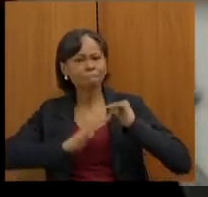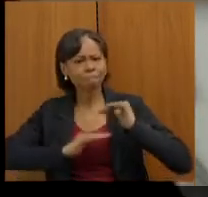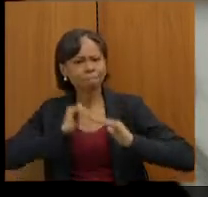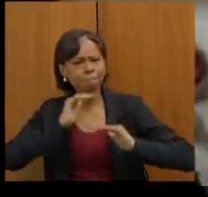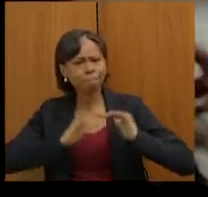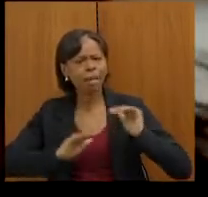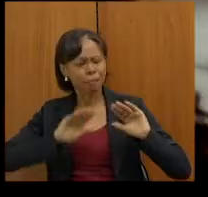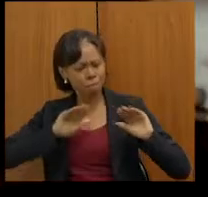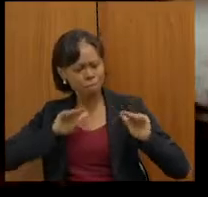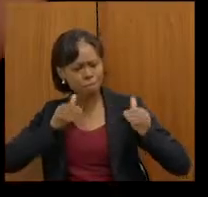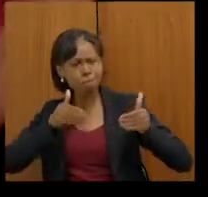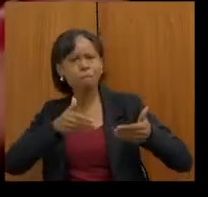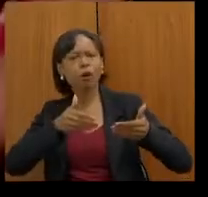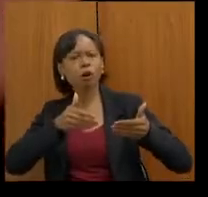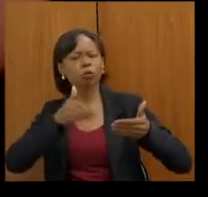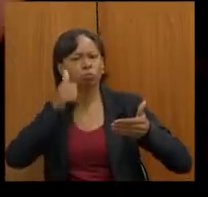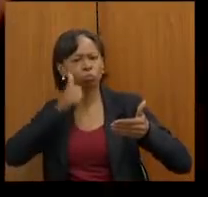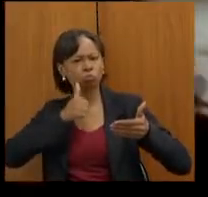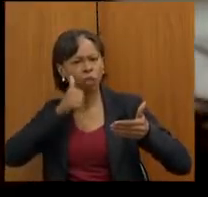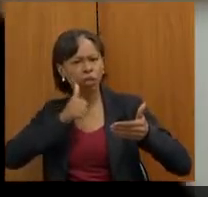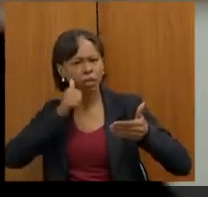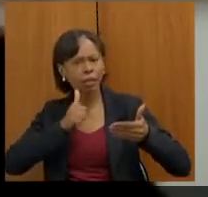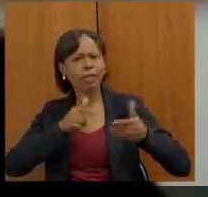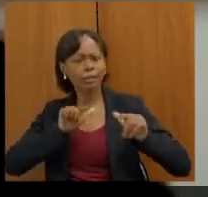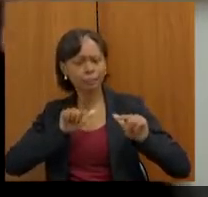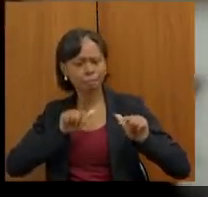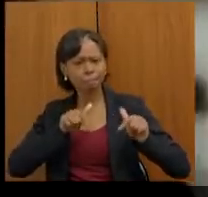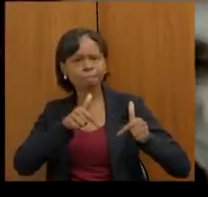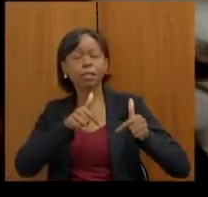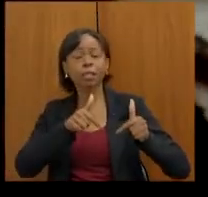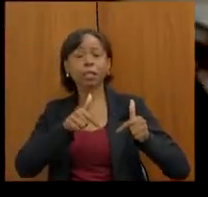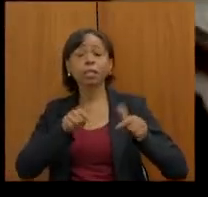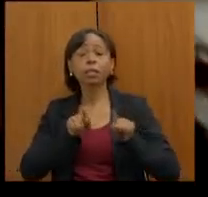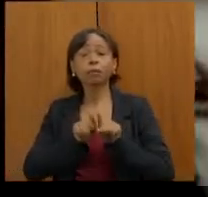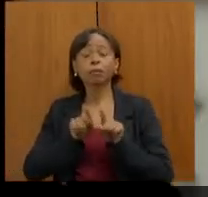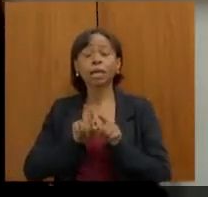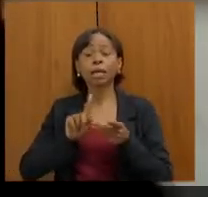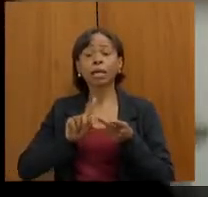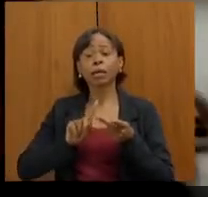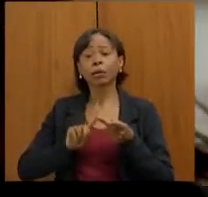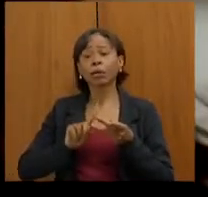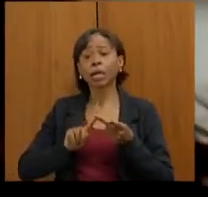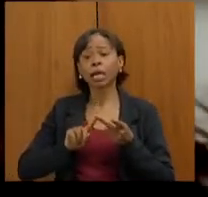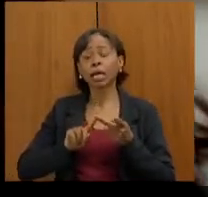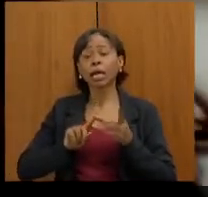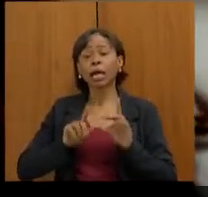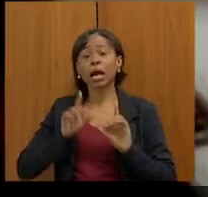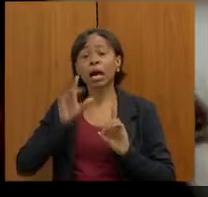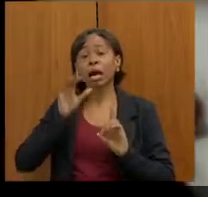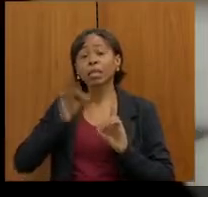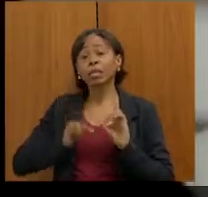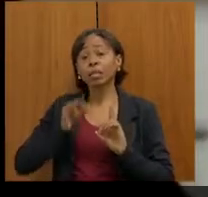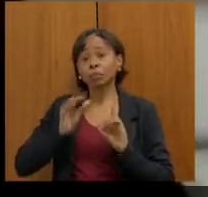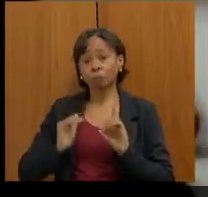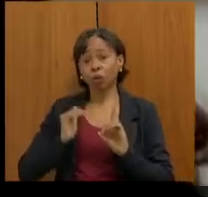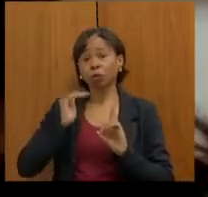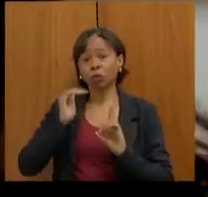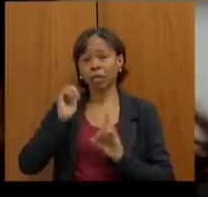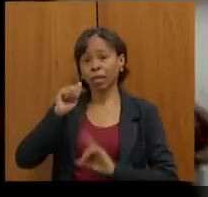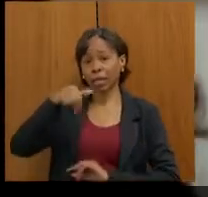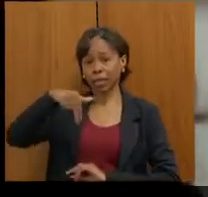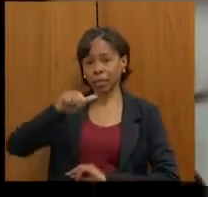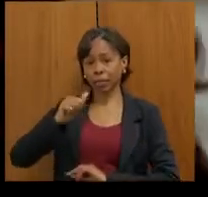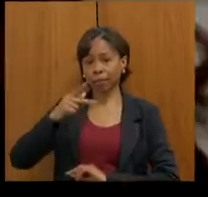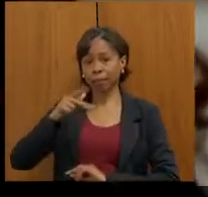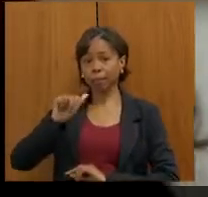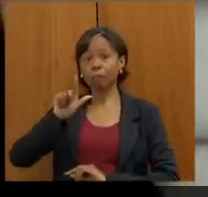causa nós temos a desembargadora Ana Paula Casseta e também representa o tribunal de justiça e cujo trabalho